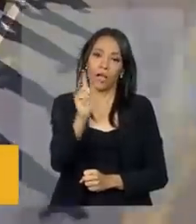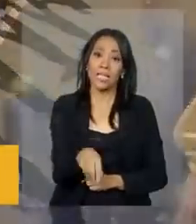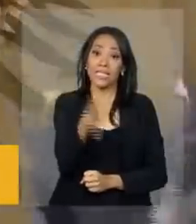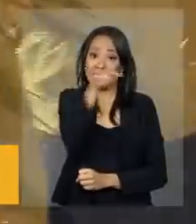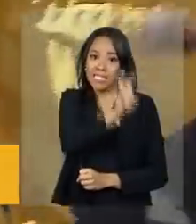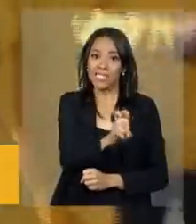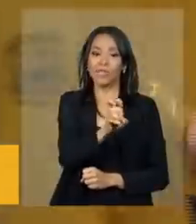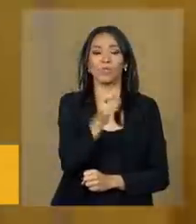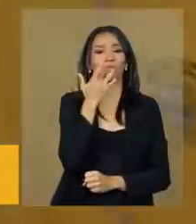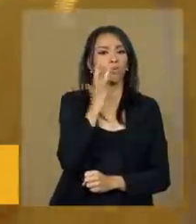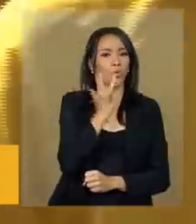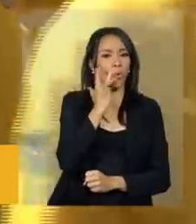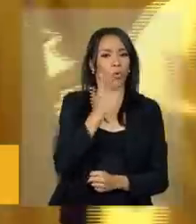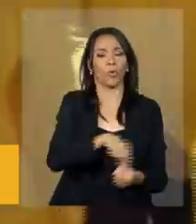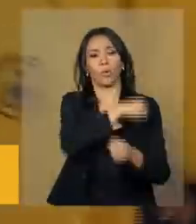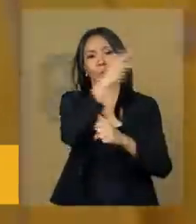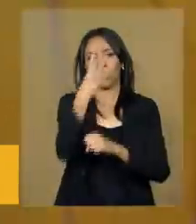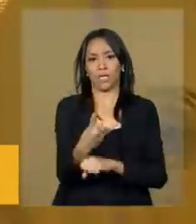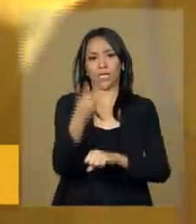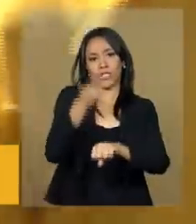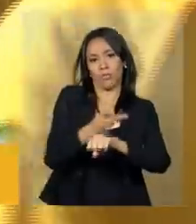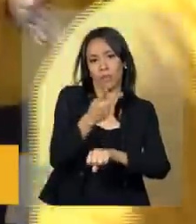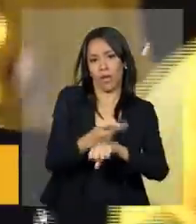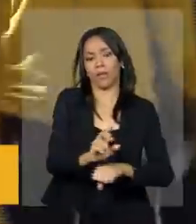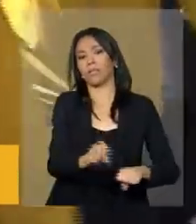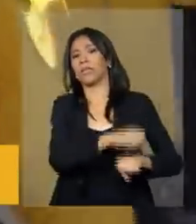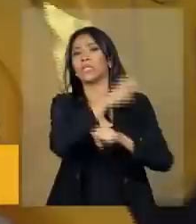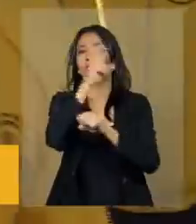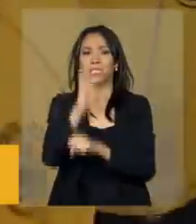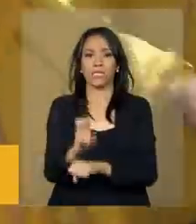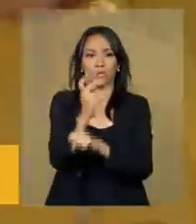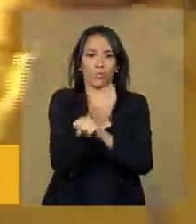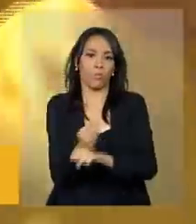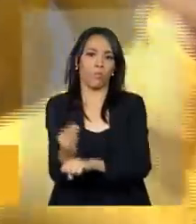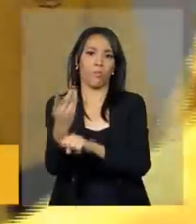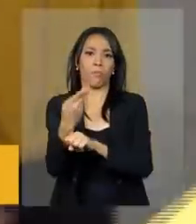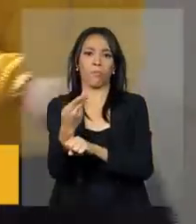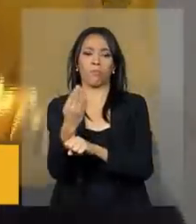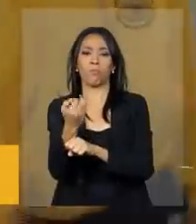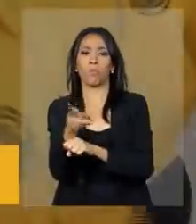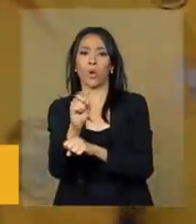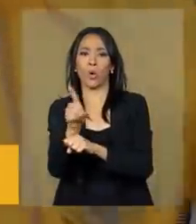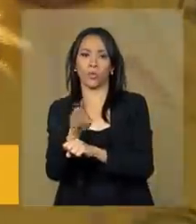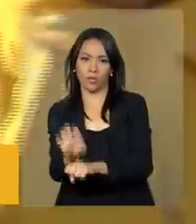de ouro, 3 de prata e 5 de bronze.